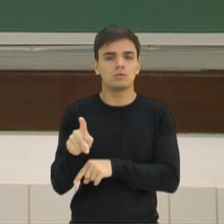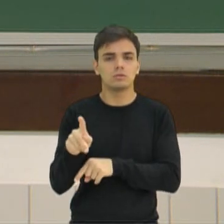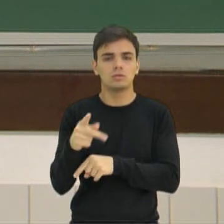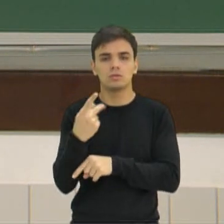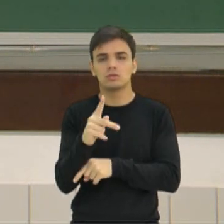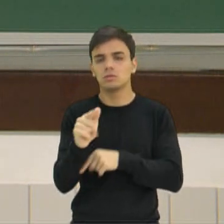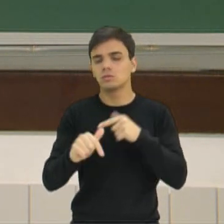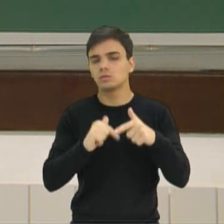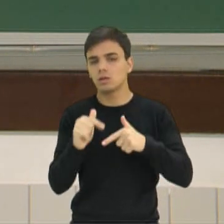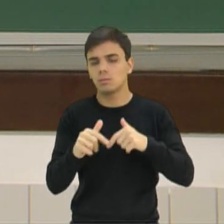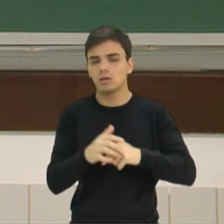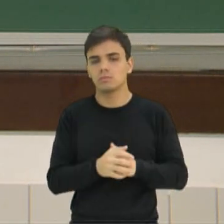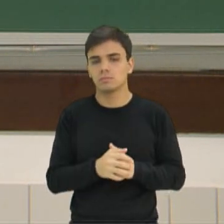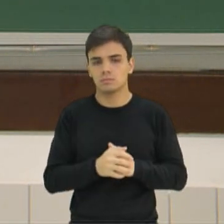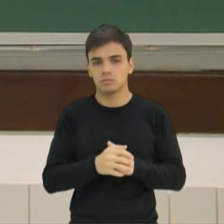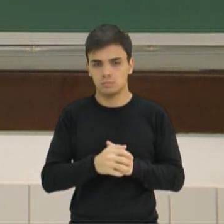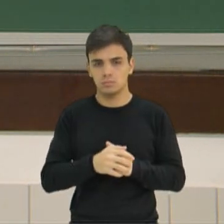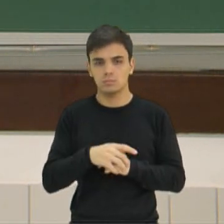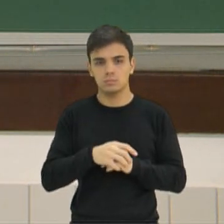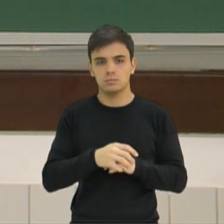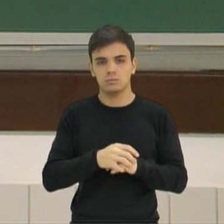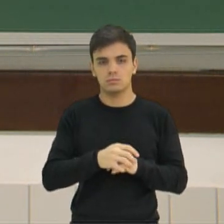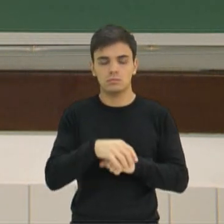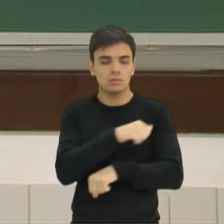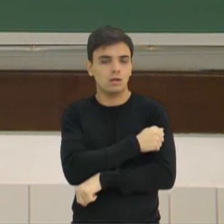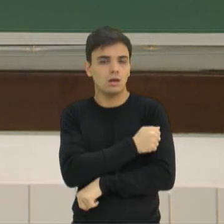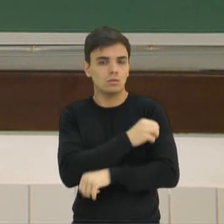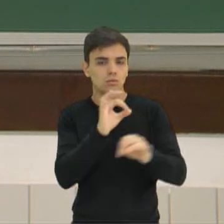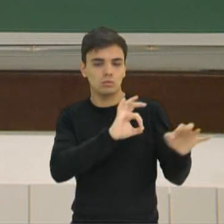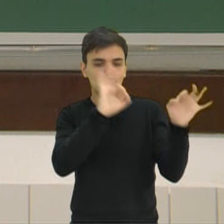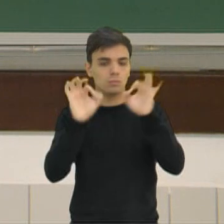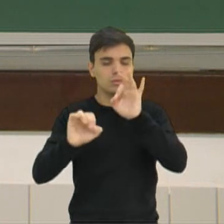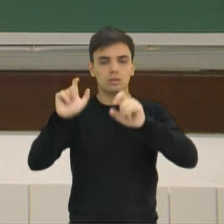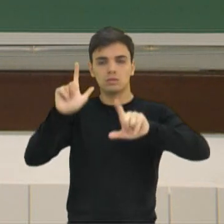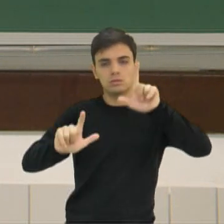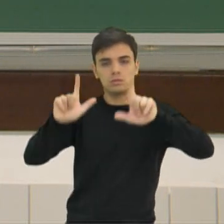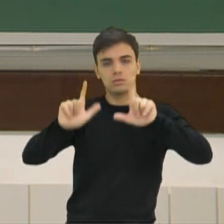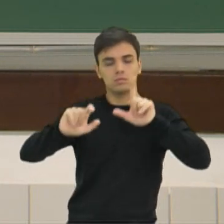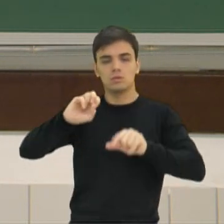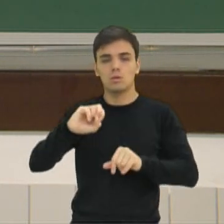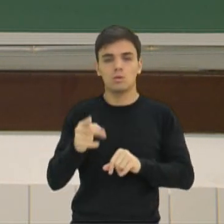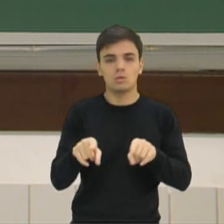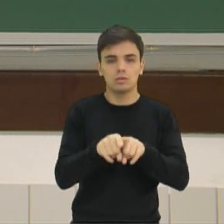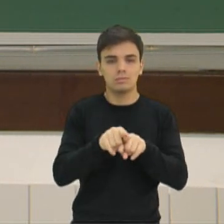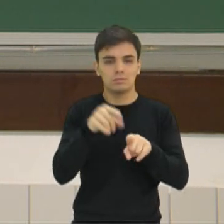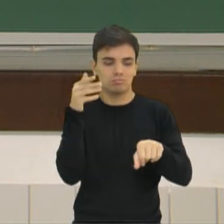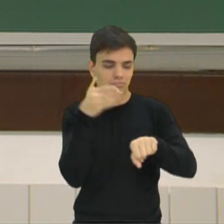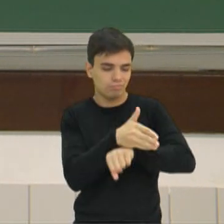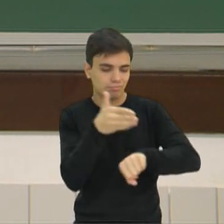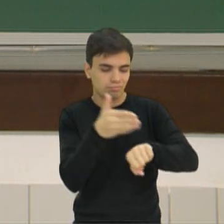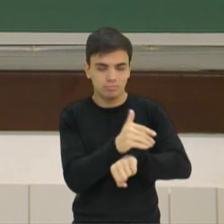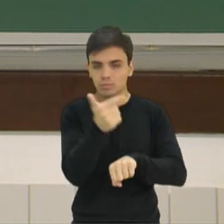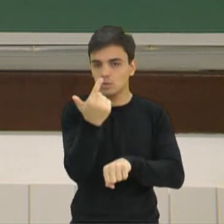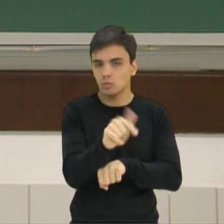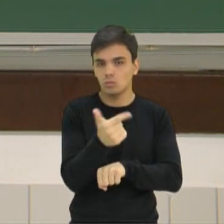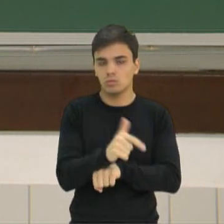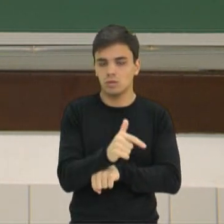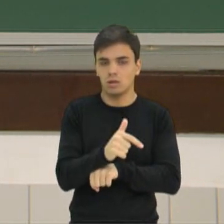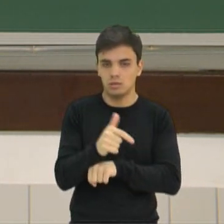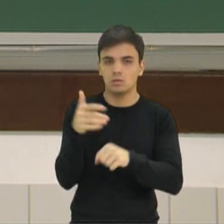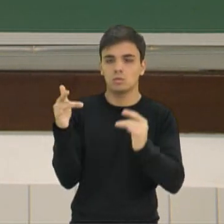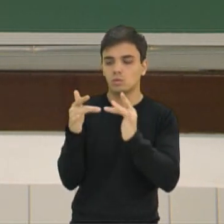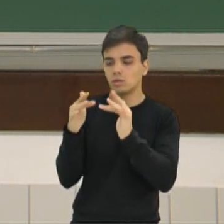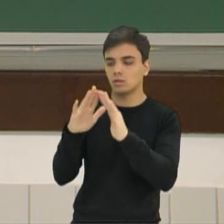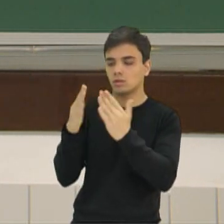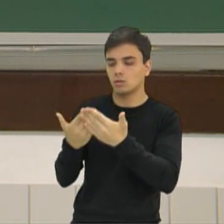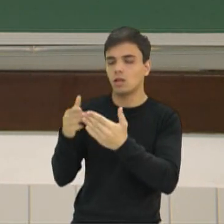assistem só aqui pela TV ou que têm dificuldade de acesso ao aplicativo devem fazer o quê? Entra em contato com a escola e pega o material impresso